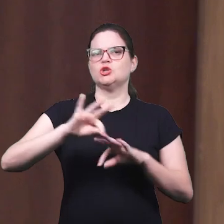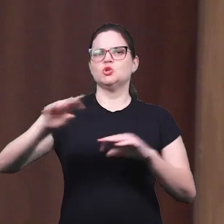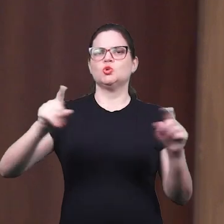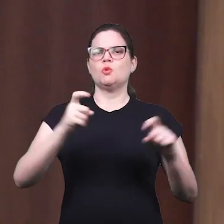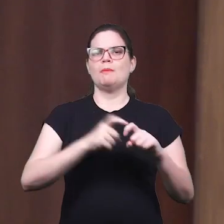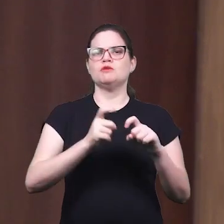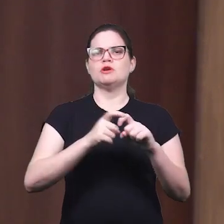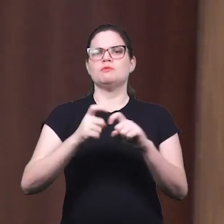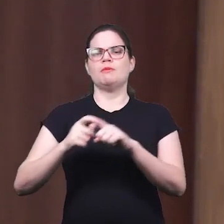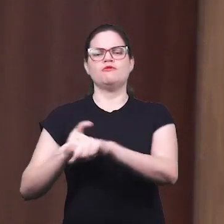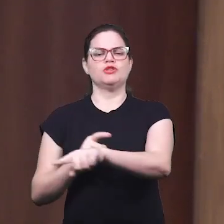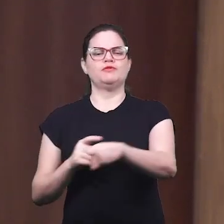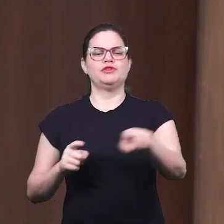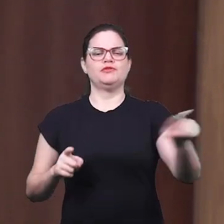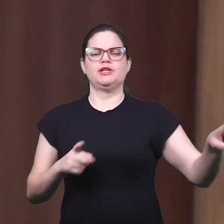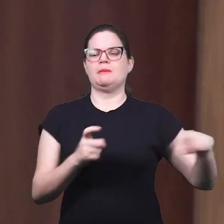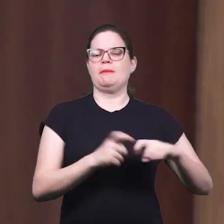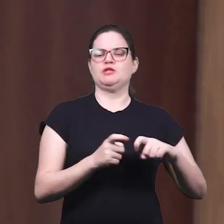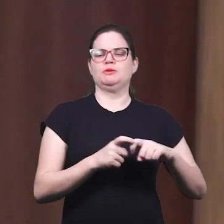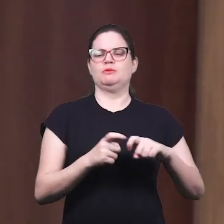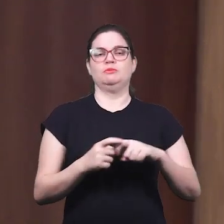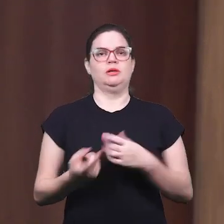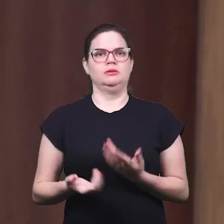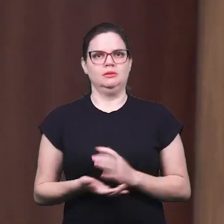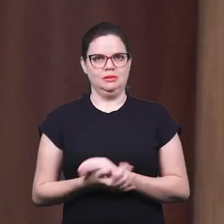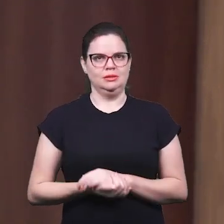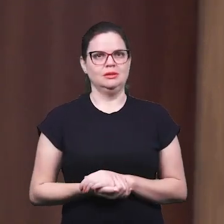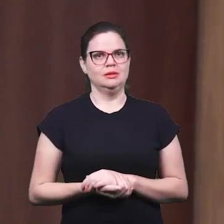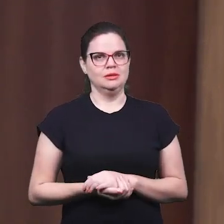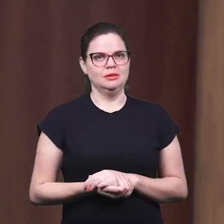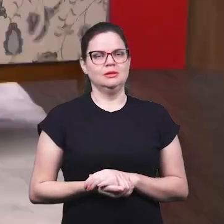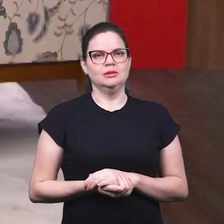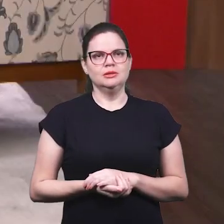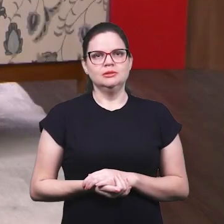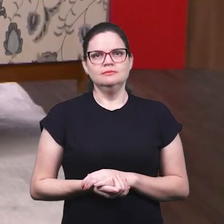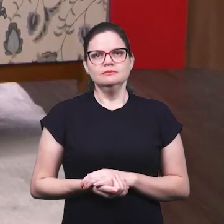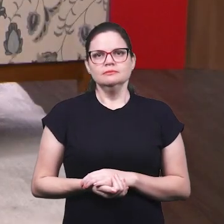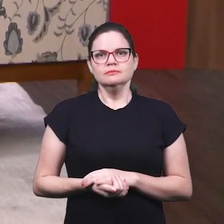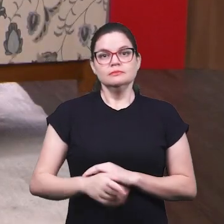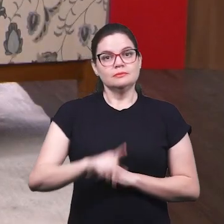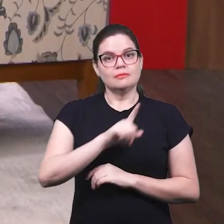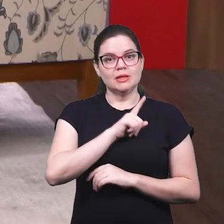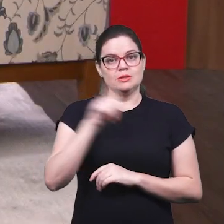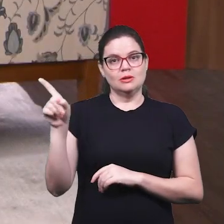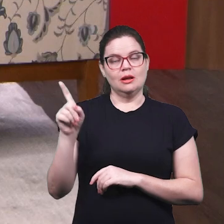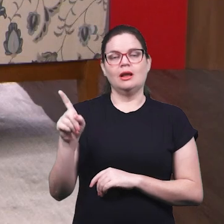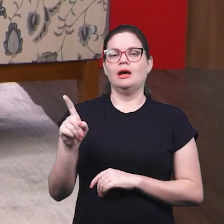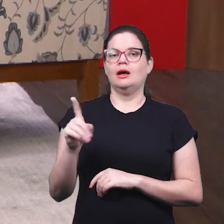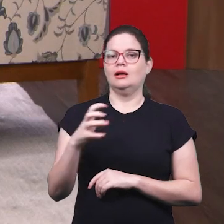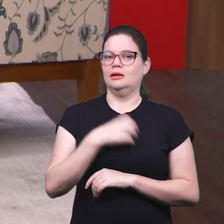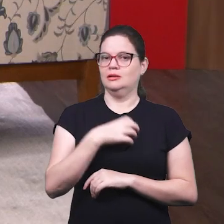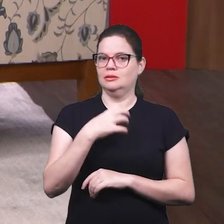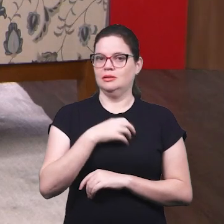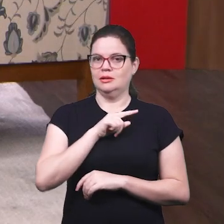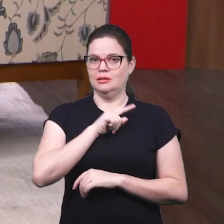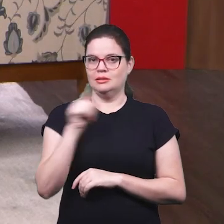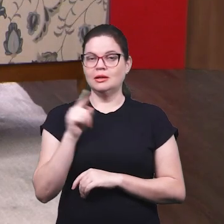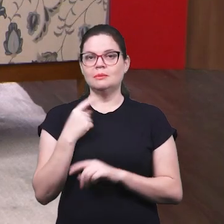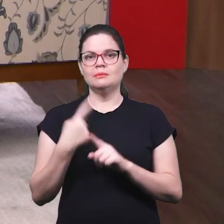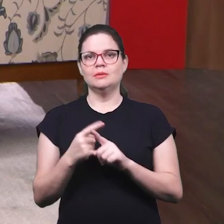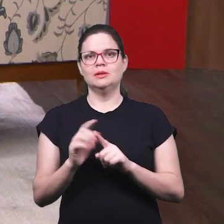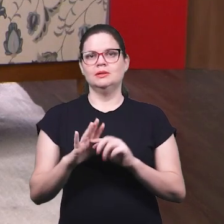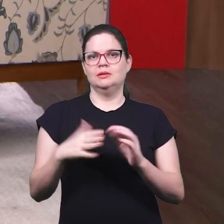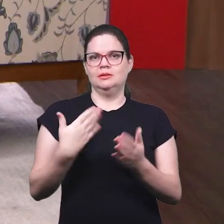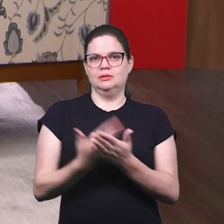todo mundo tem que ser doutor aqui. Aí Uma visão. mandava a gente estudar em Salvador, né, nos colégios bacanas, porque os